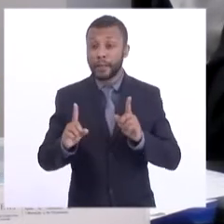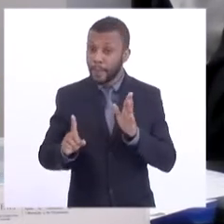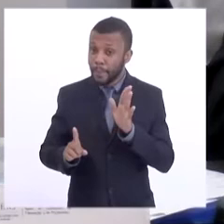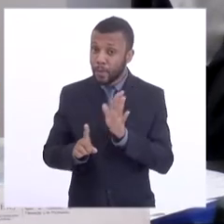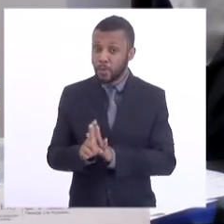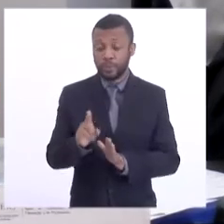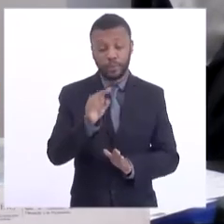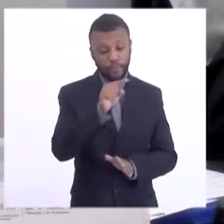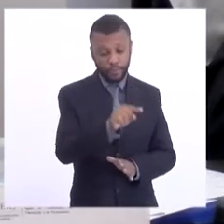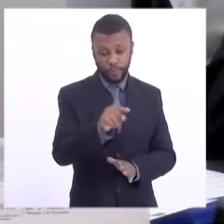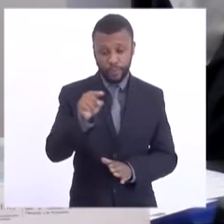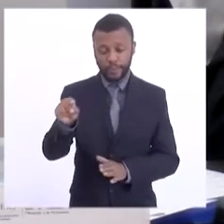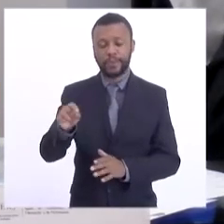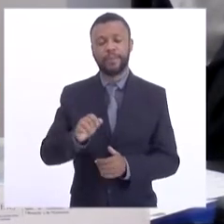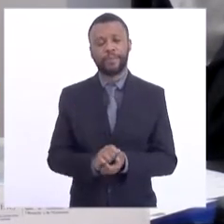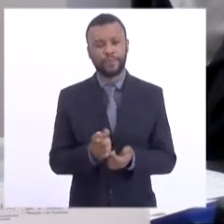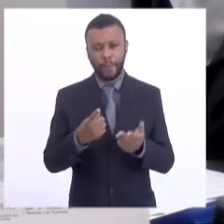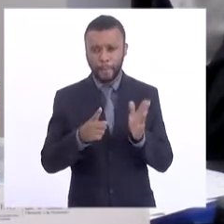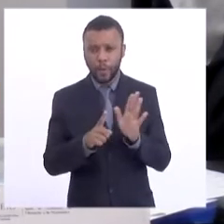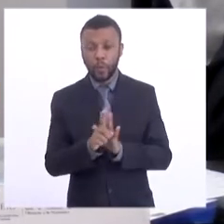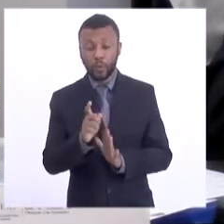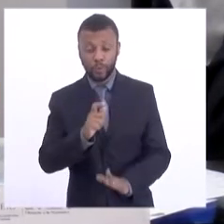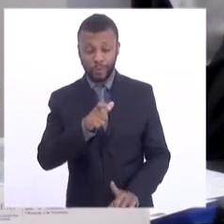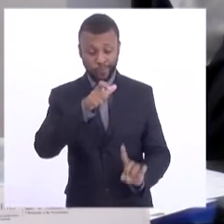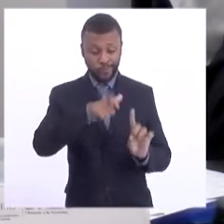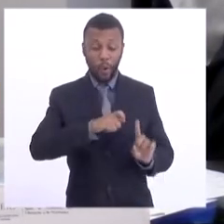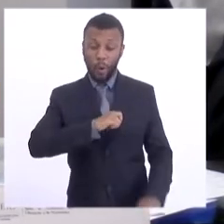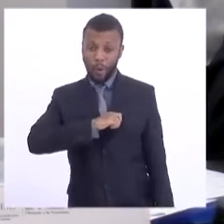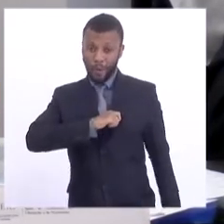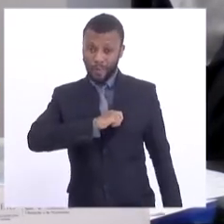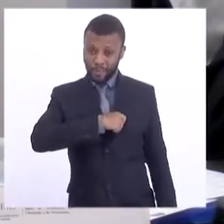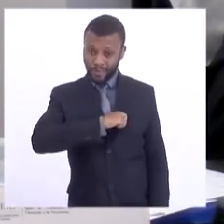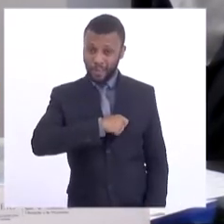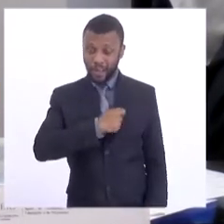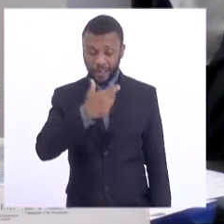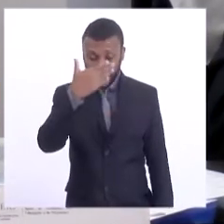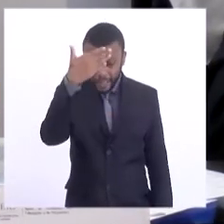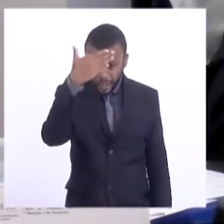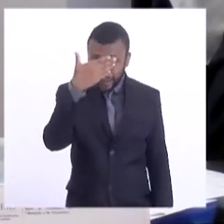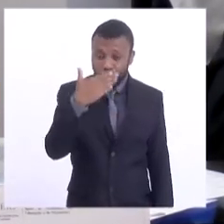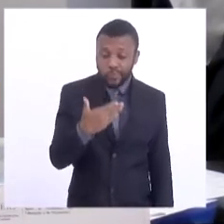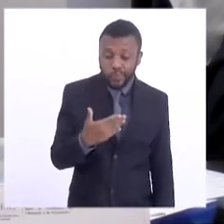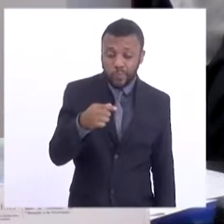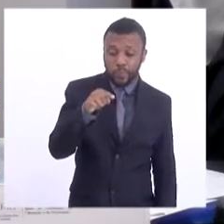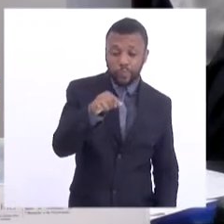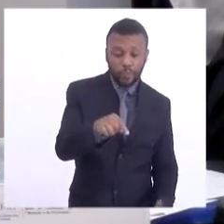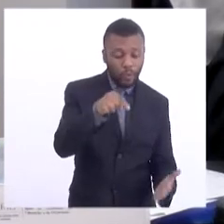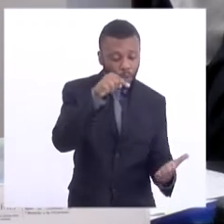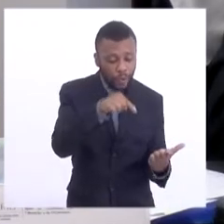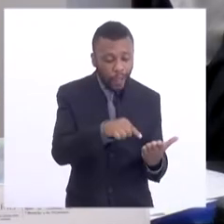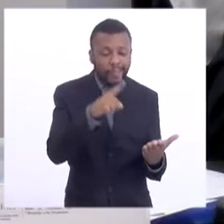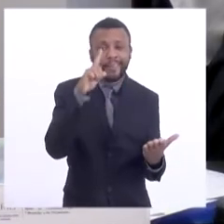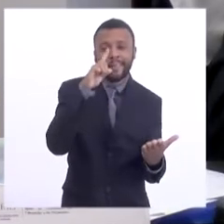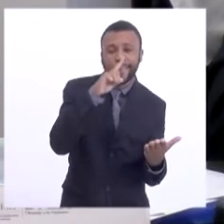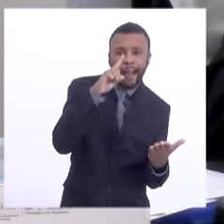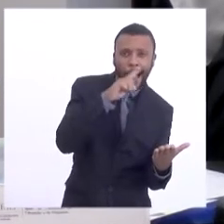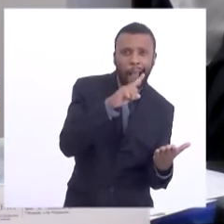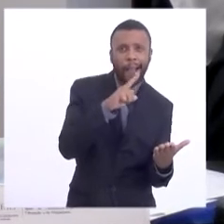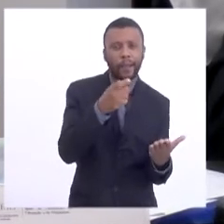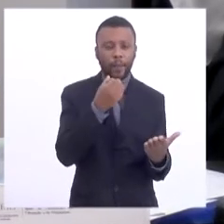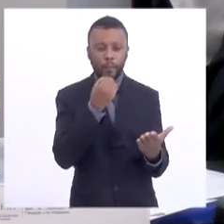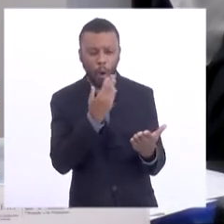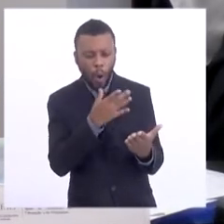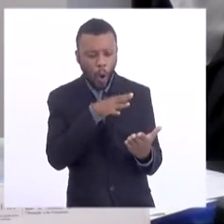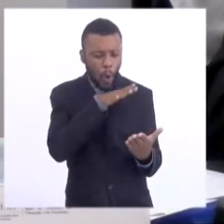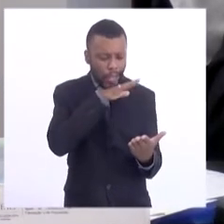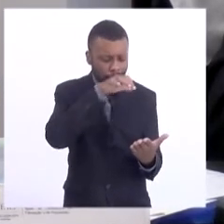dois o fiscal aquele que afeta a testa fatura bom imaginemos que o